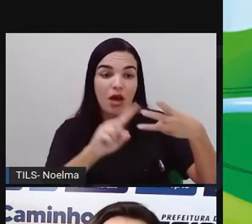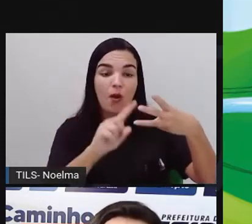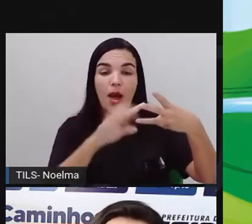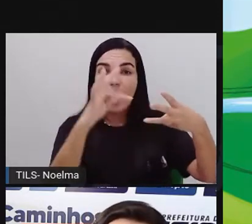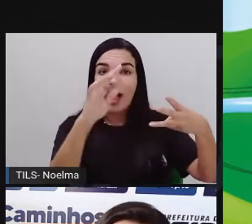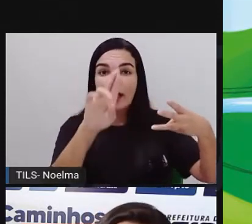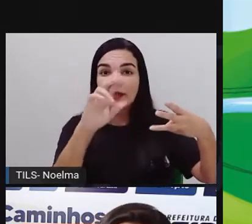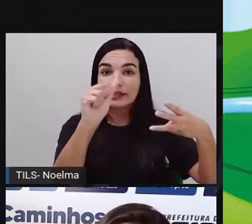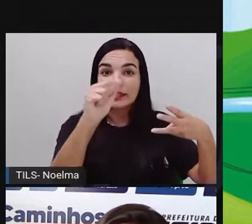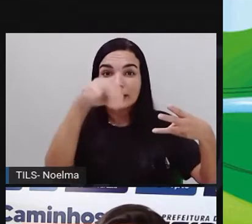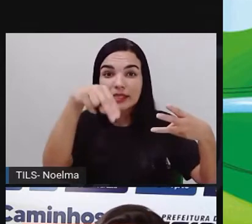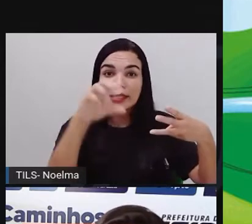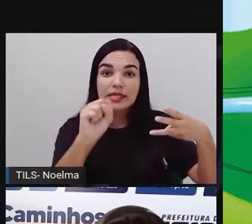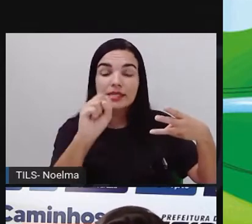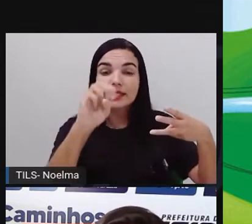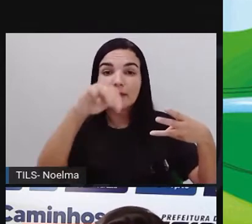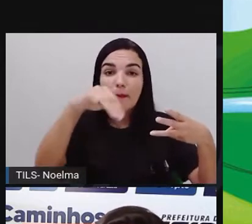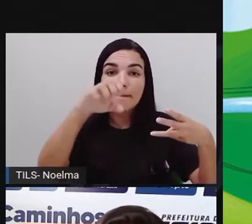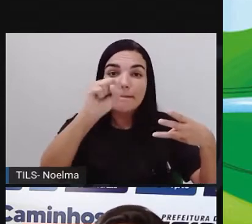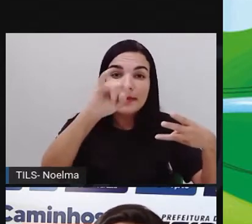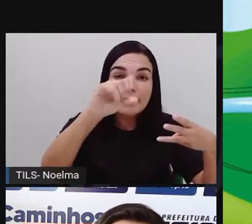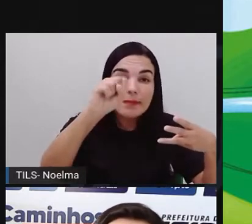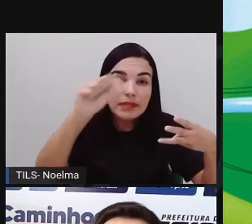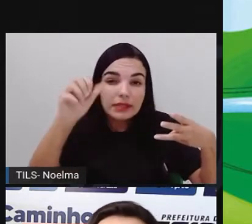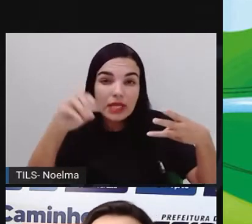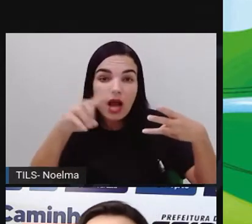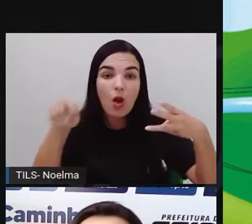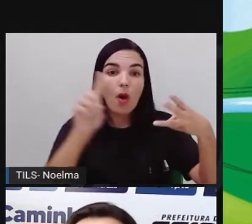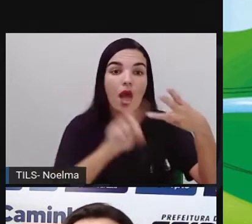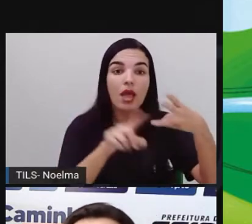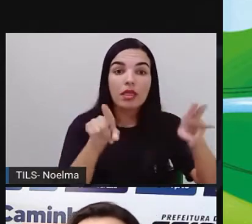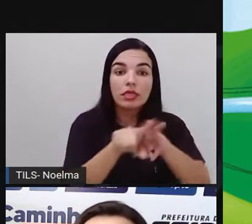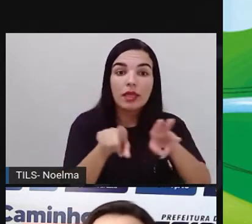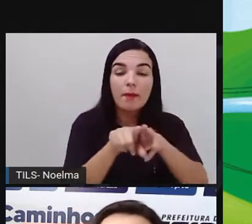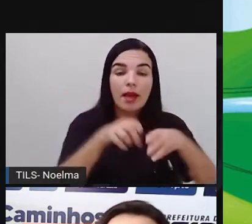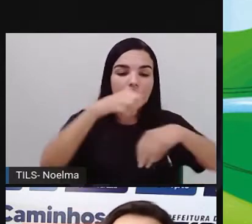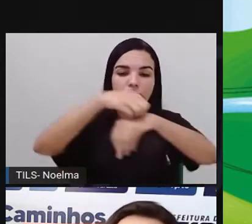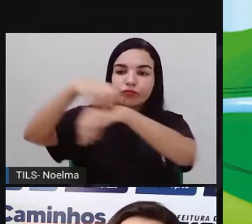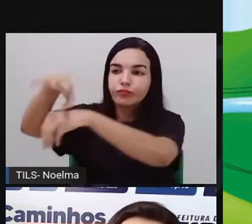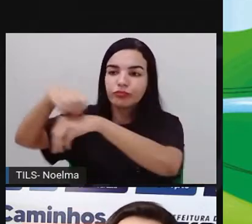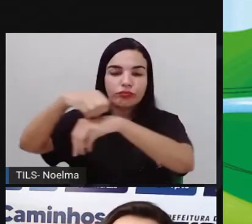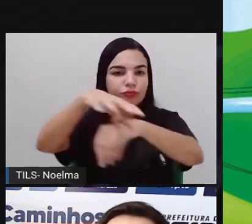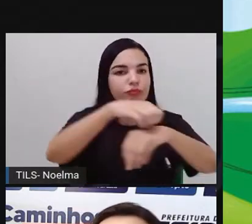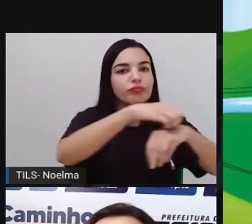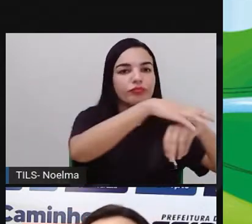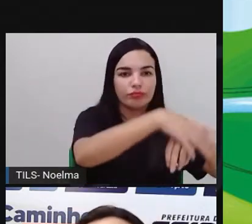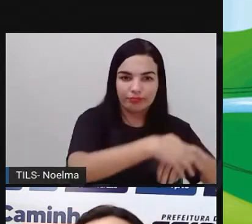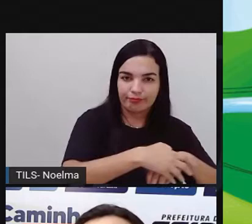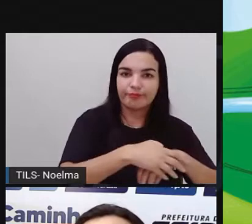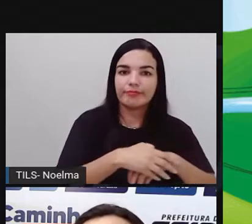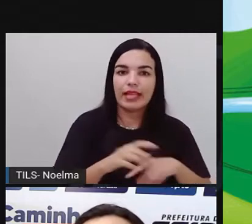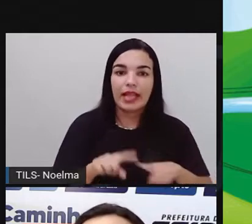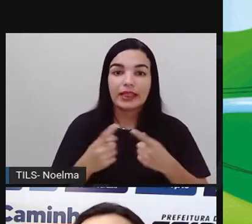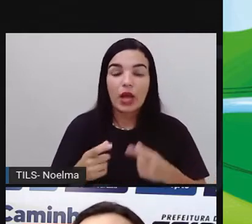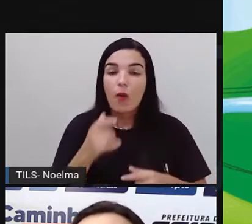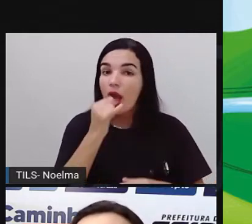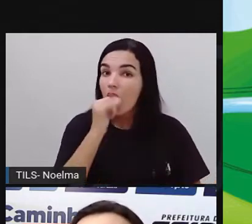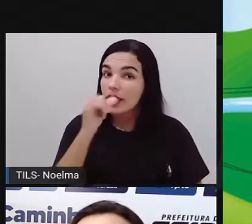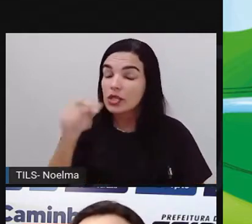a geração lá na usina hidrelétrica, mas entre a transmissão e a distribuição, a energia ela precisa